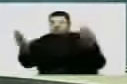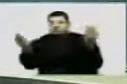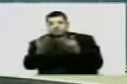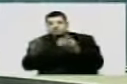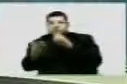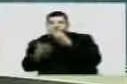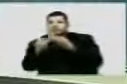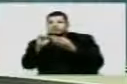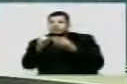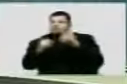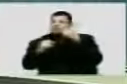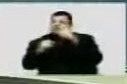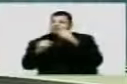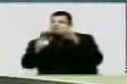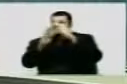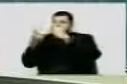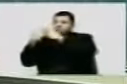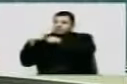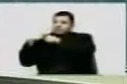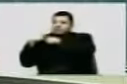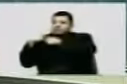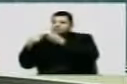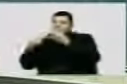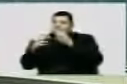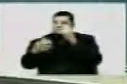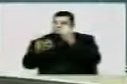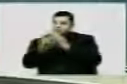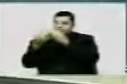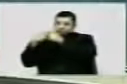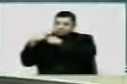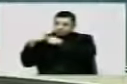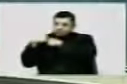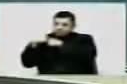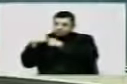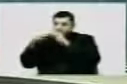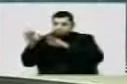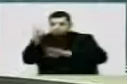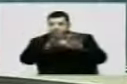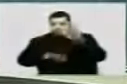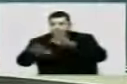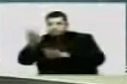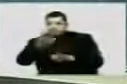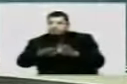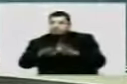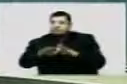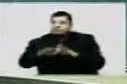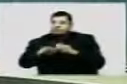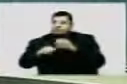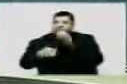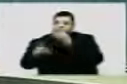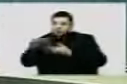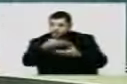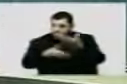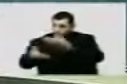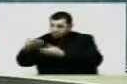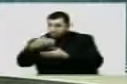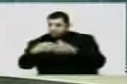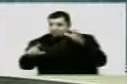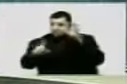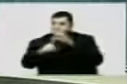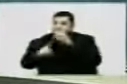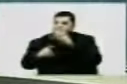hoje. Se não houver responsabilidade fiscal, se não houver cuidado com as boas relações do